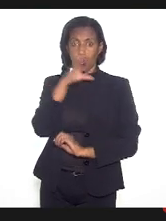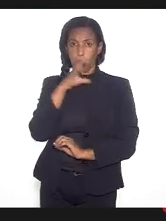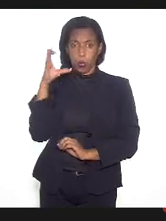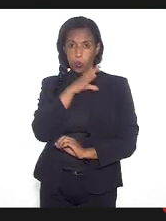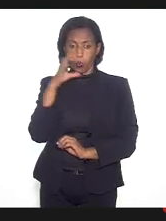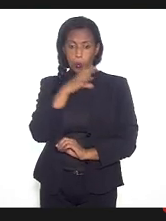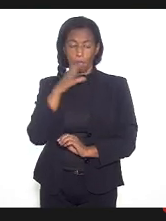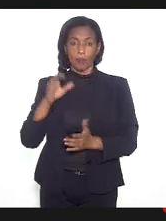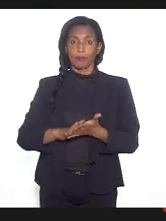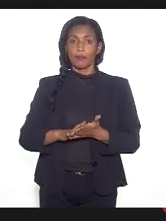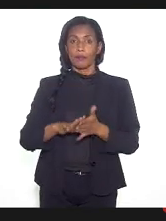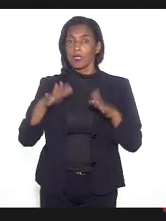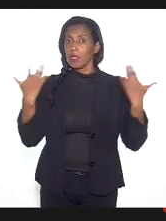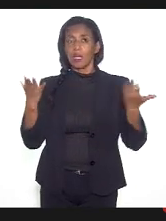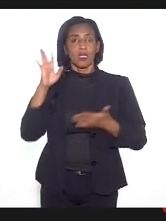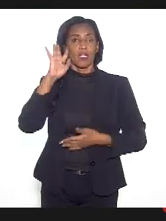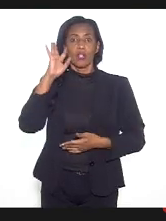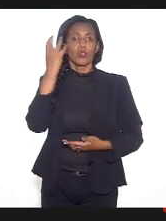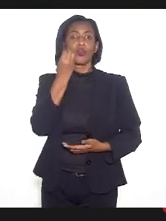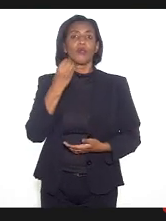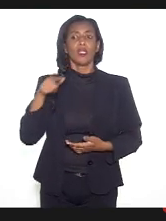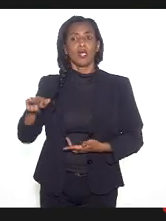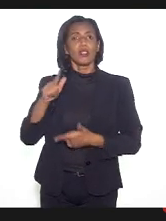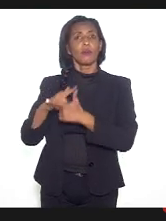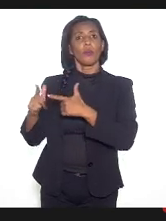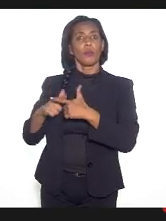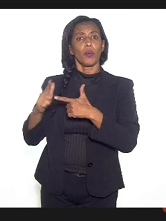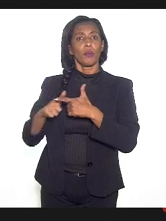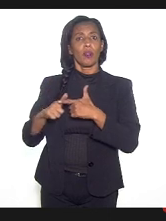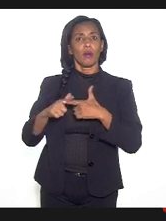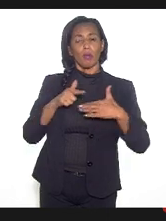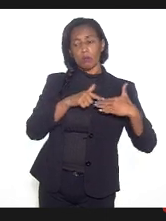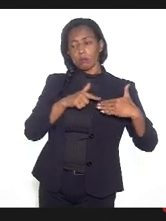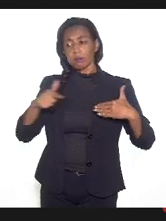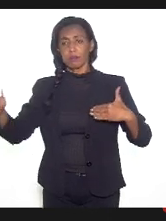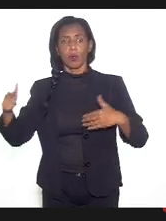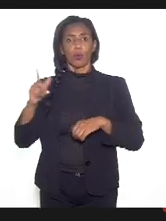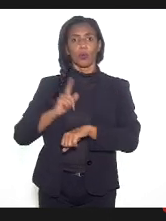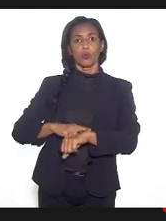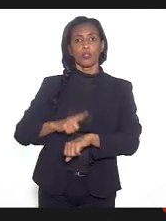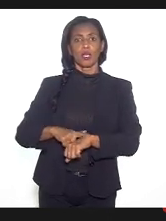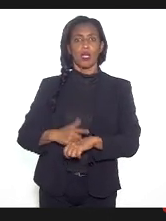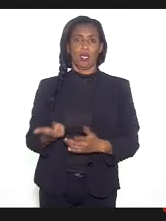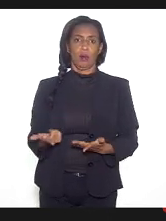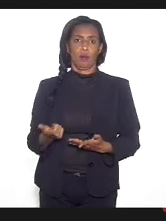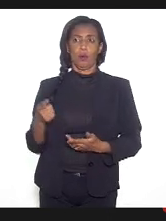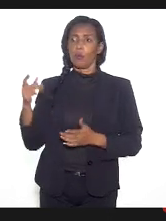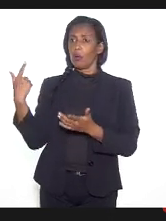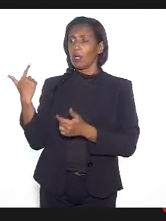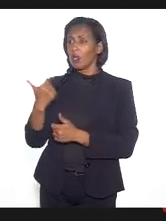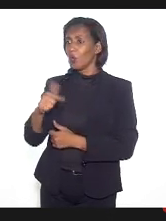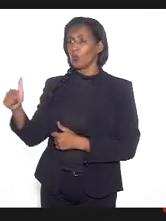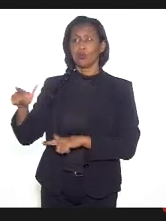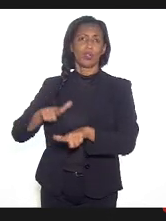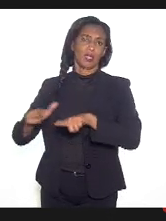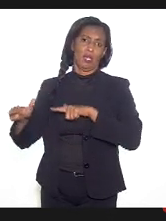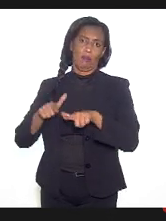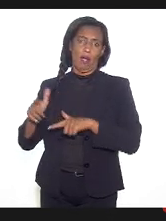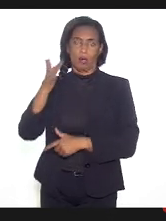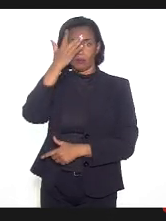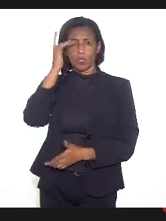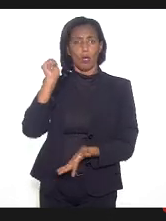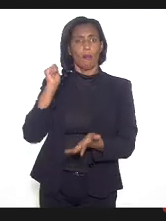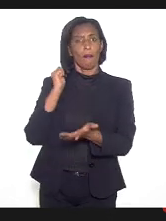aqui, e aí resolveria esse caso no decorrer do tempo, porque eles estão desempregados, muitos pagam